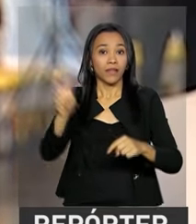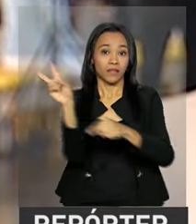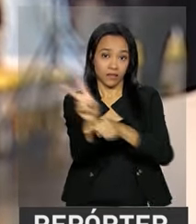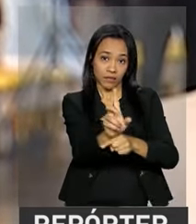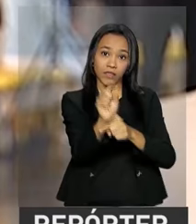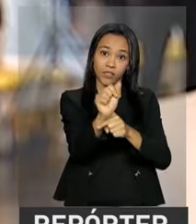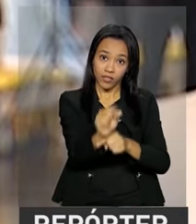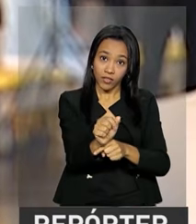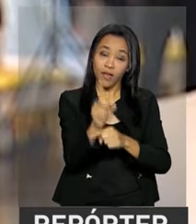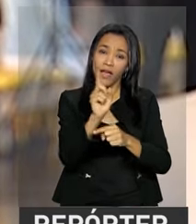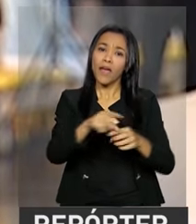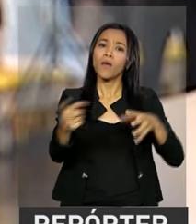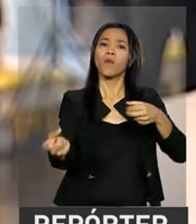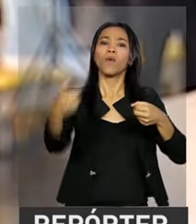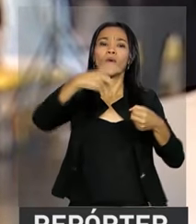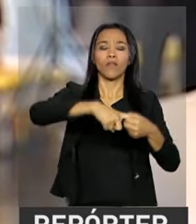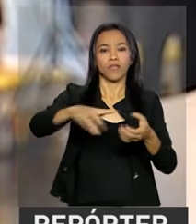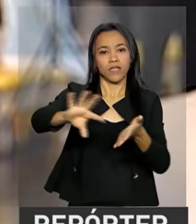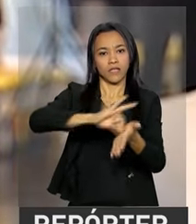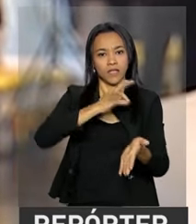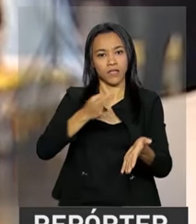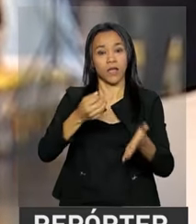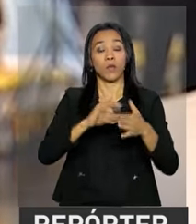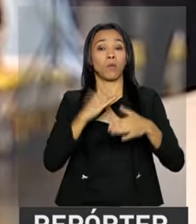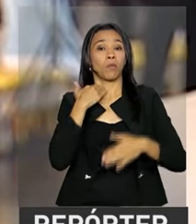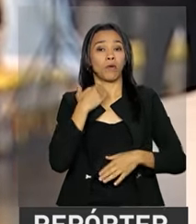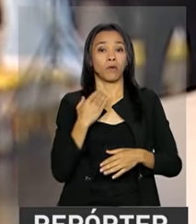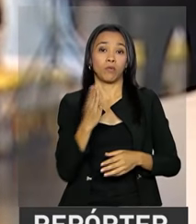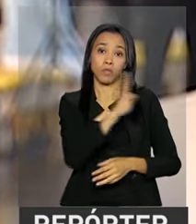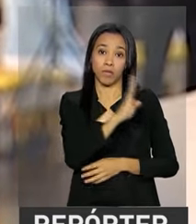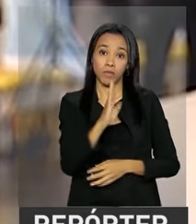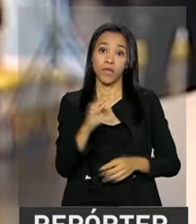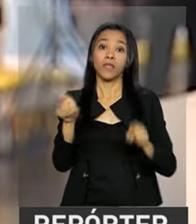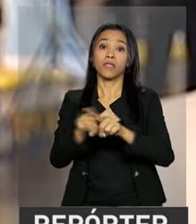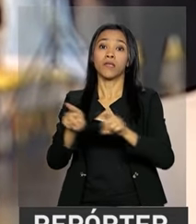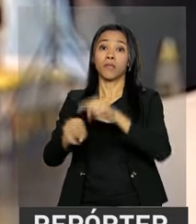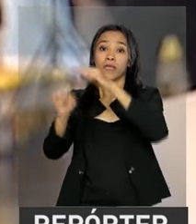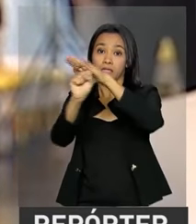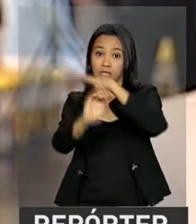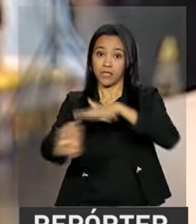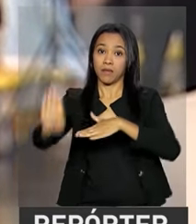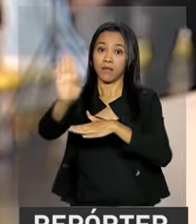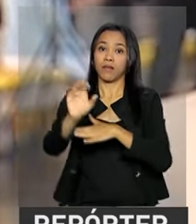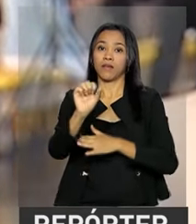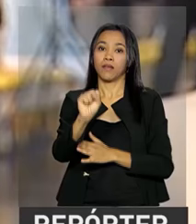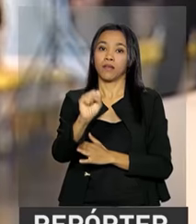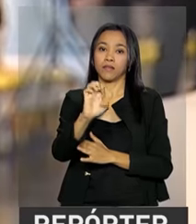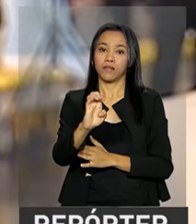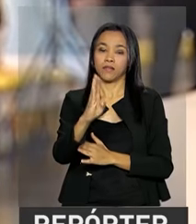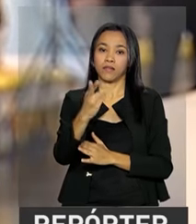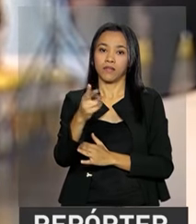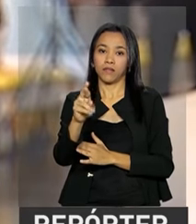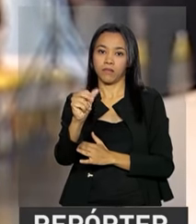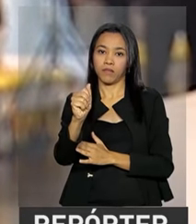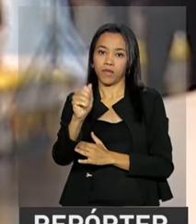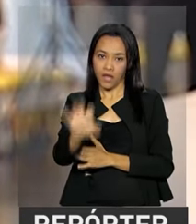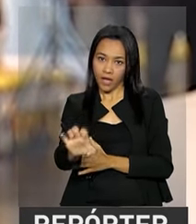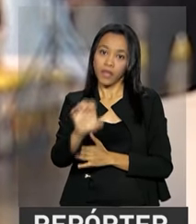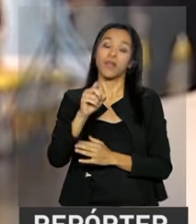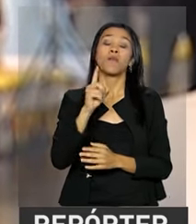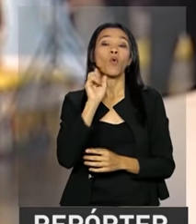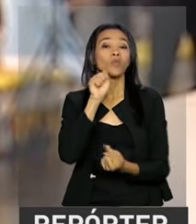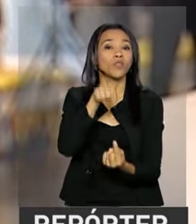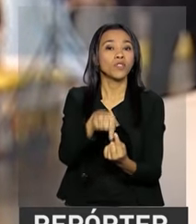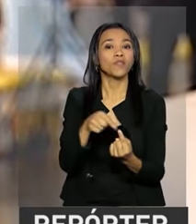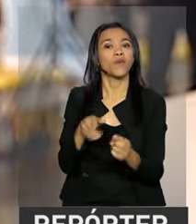Um convênio que foi assinado entre o Sebrae e o Banco do Brasil em janeiro desse ano, com o objetivo de simplificar a gestão das micro e pequenas empresas